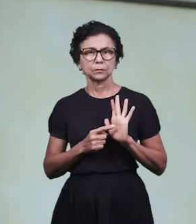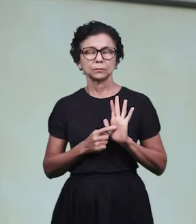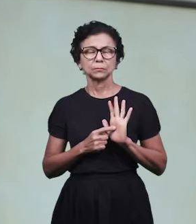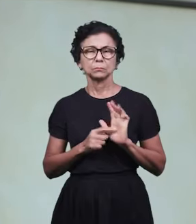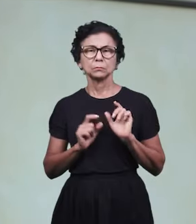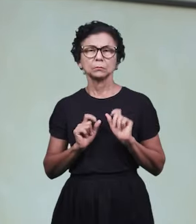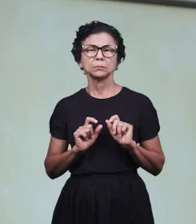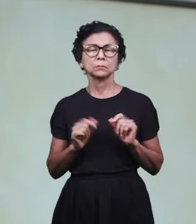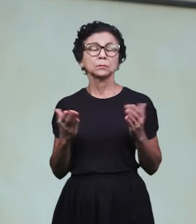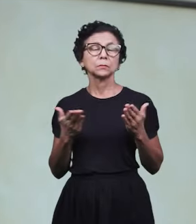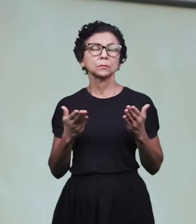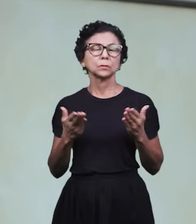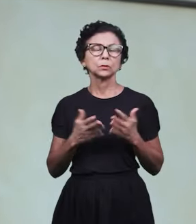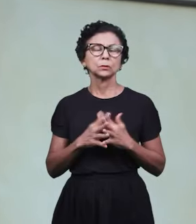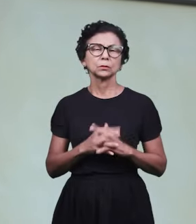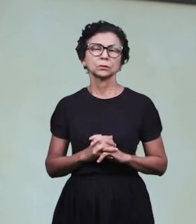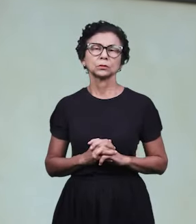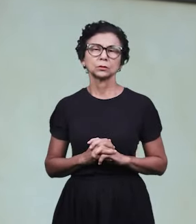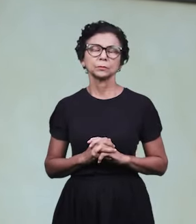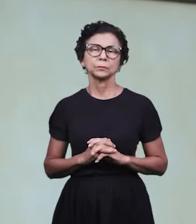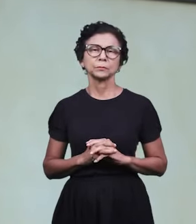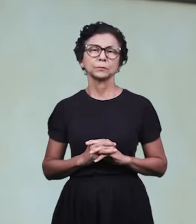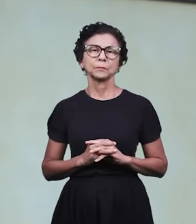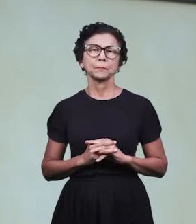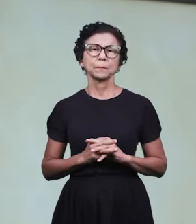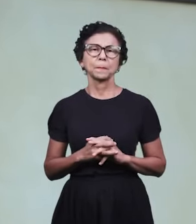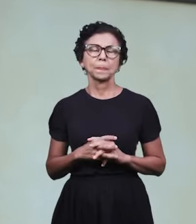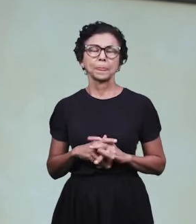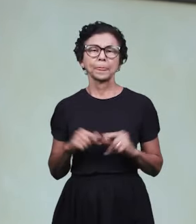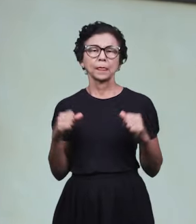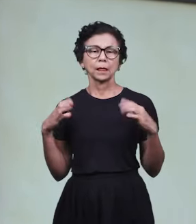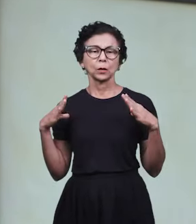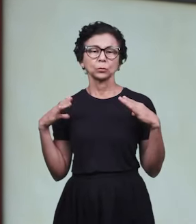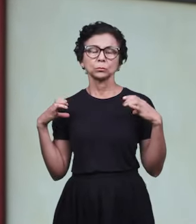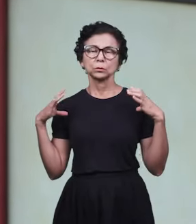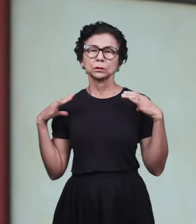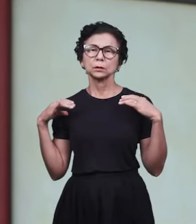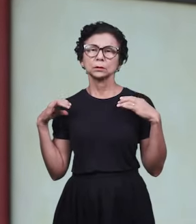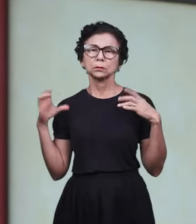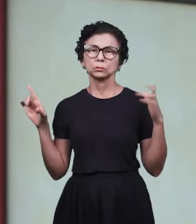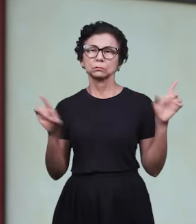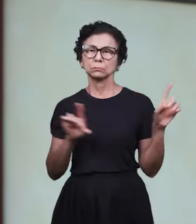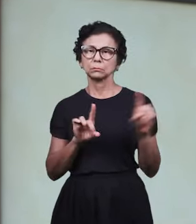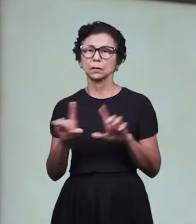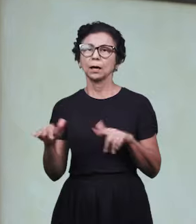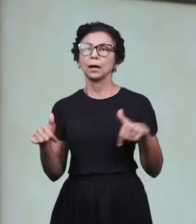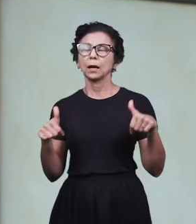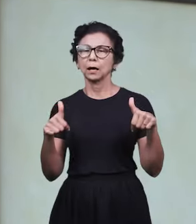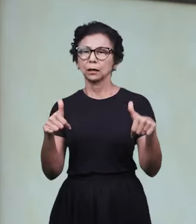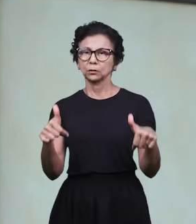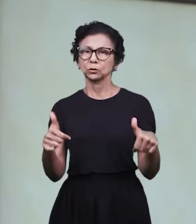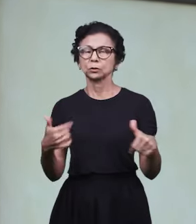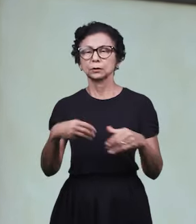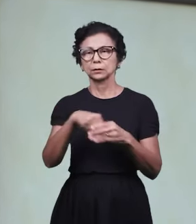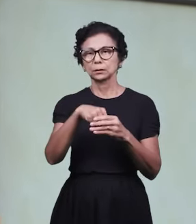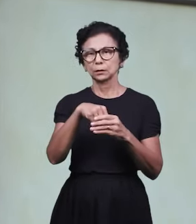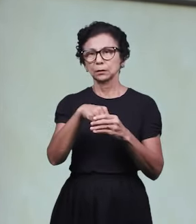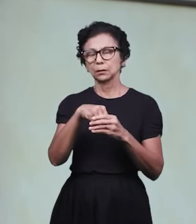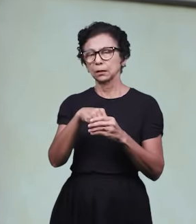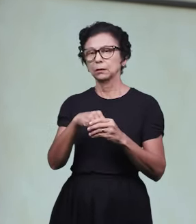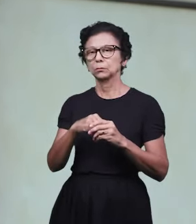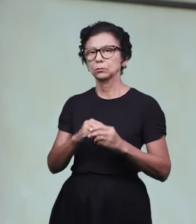Hoje os anjos, a ministração dos anjos, faz parte da vida do dia a dia da igreja. Com o véu